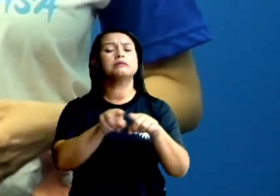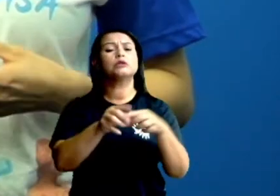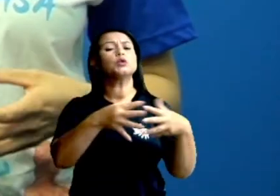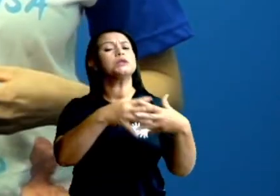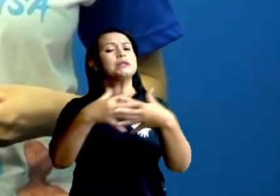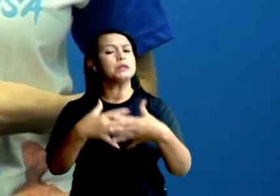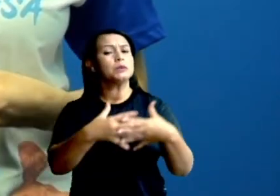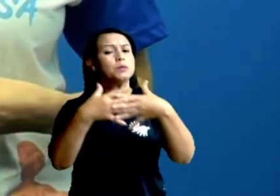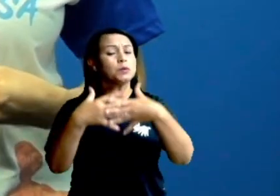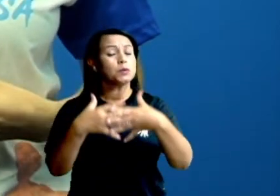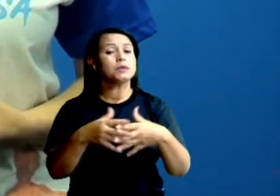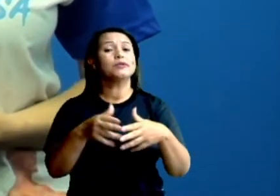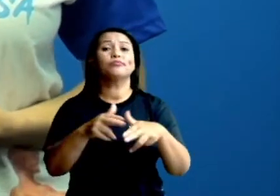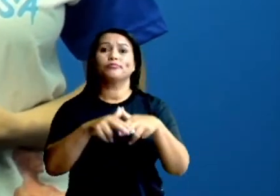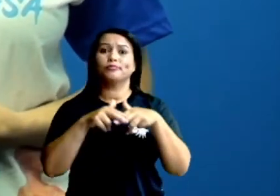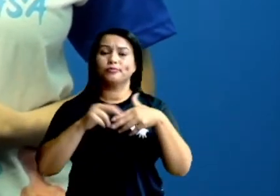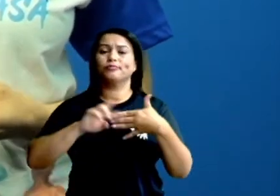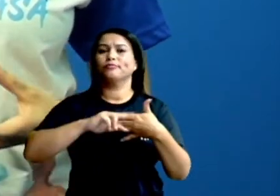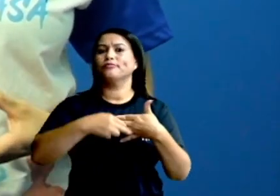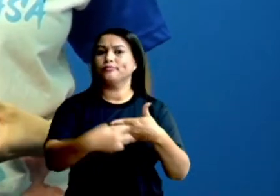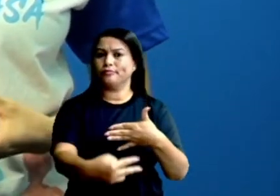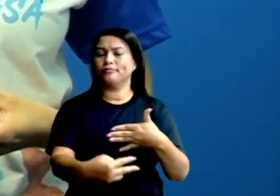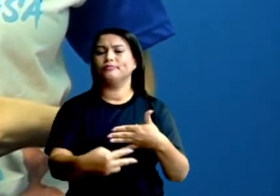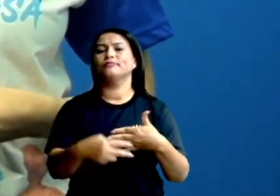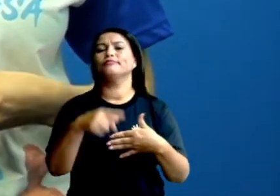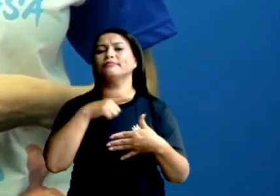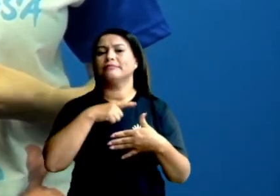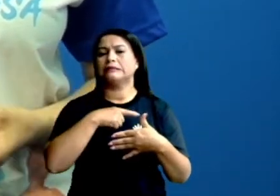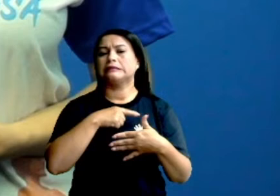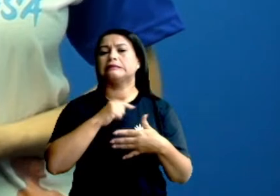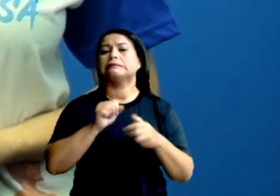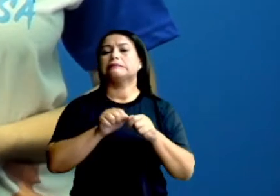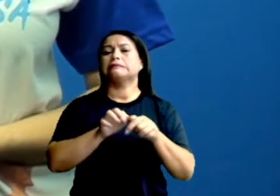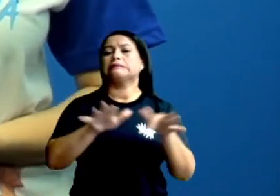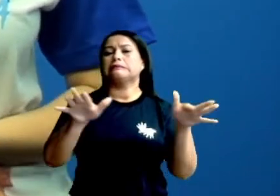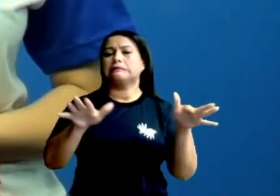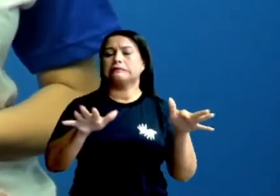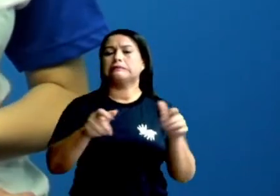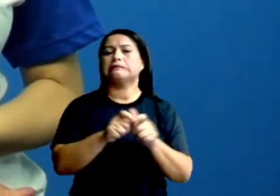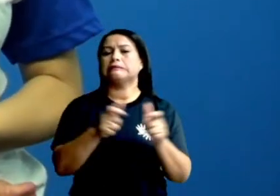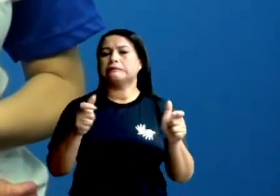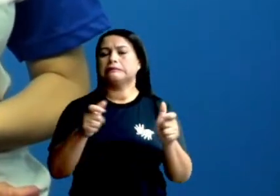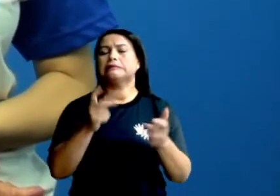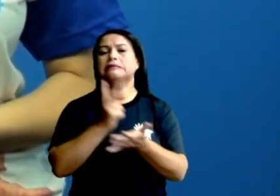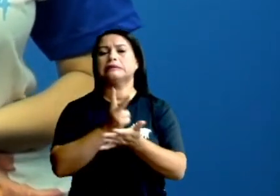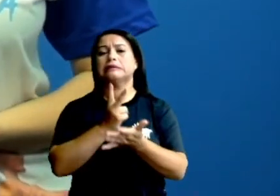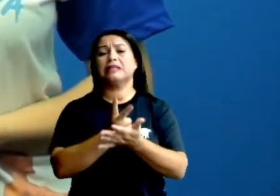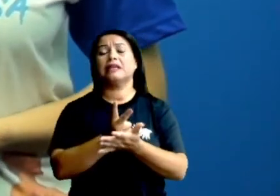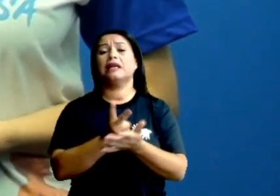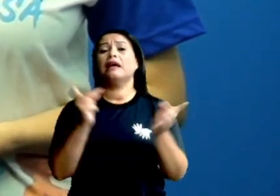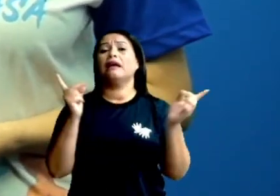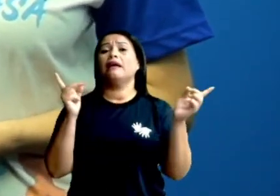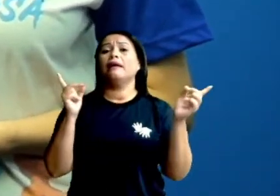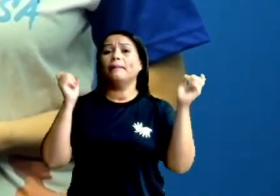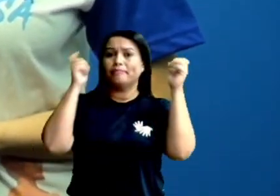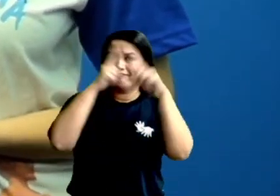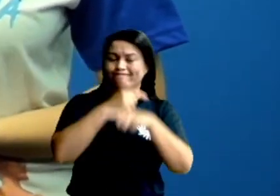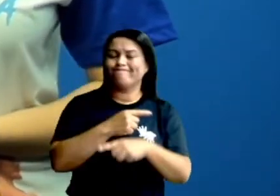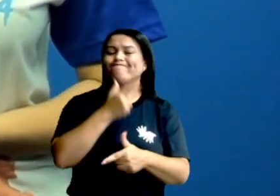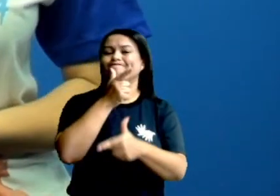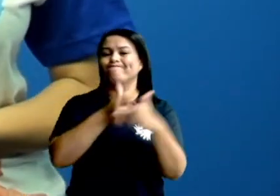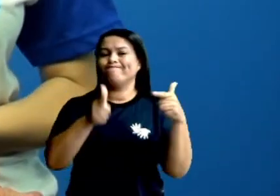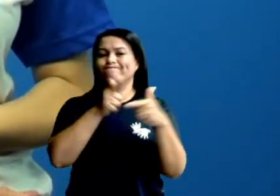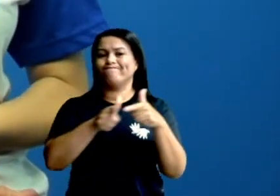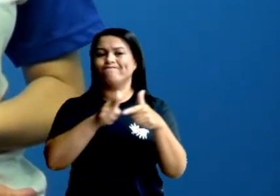consequentemente, esses gases são produzidos com mais frequência, né, em maior quantidade, que são bastante prejudiciais ao meio ambiente,